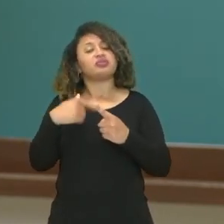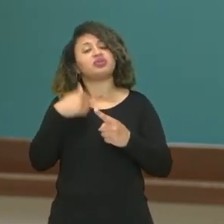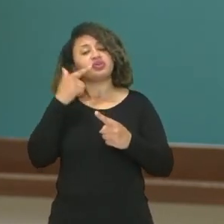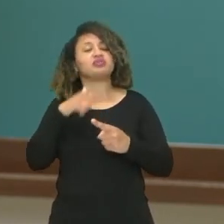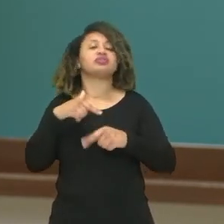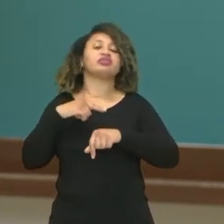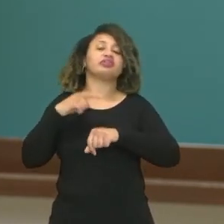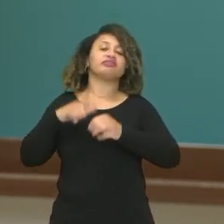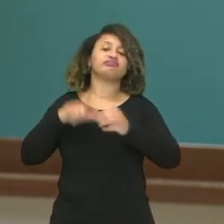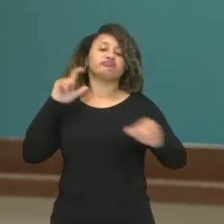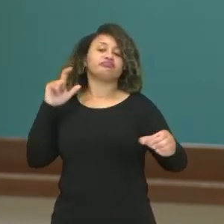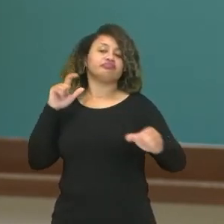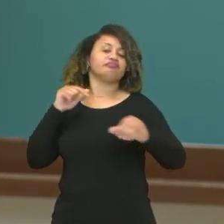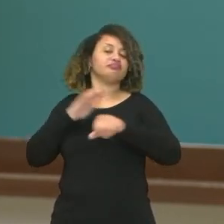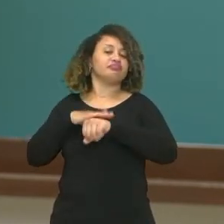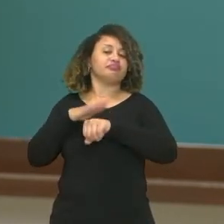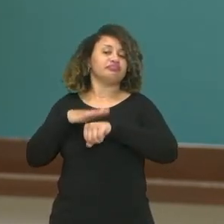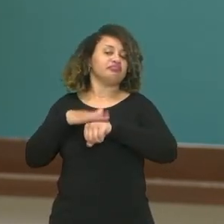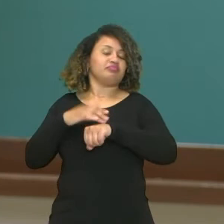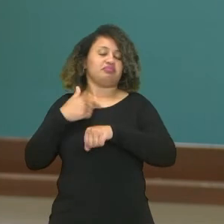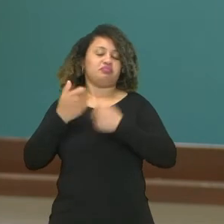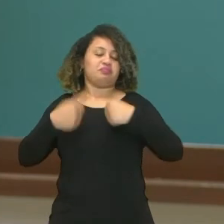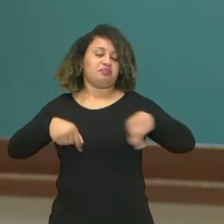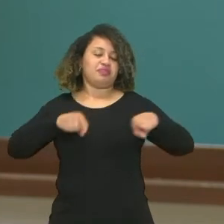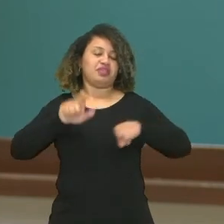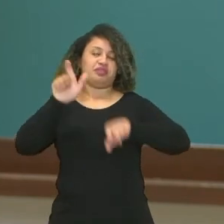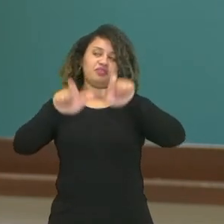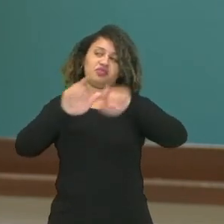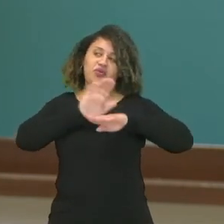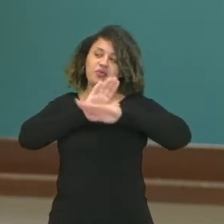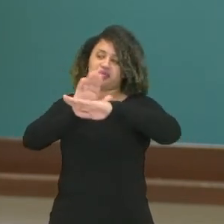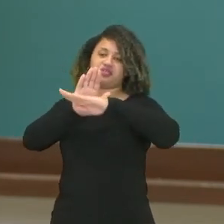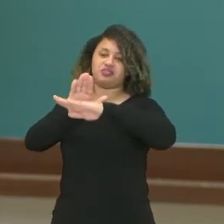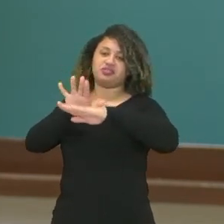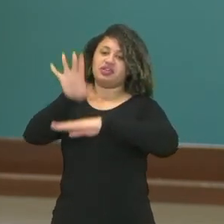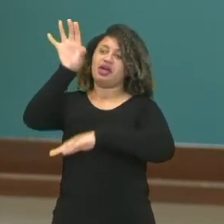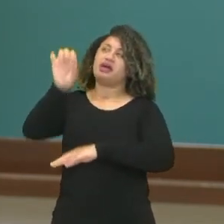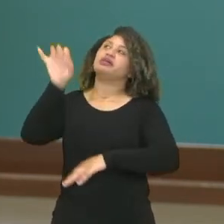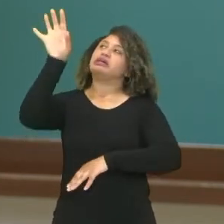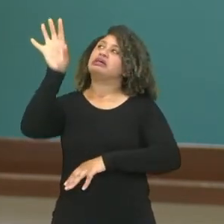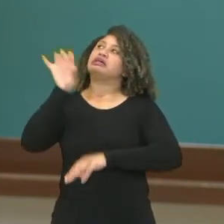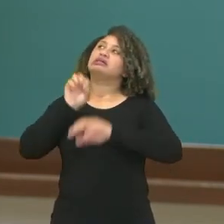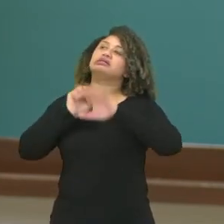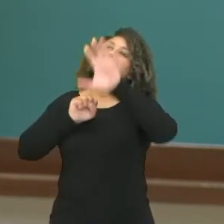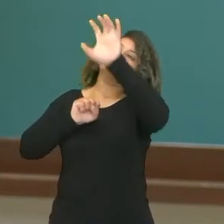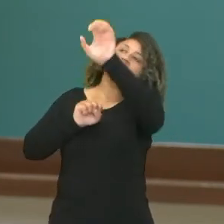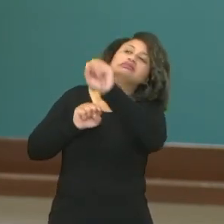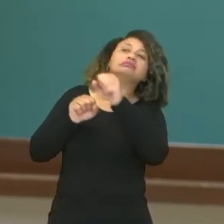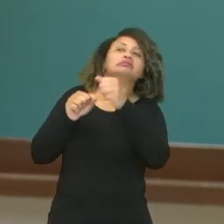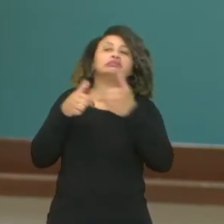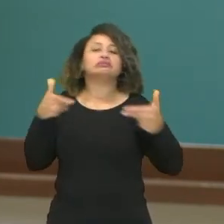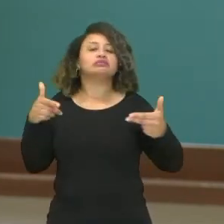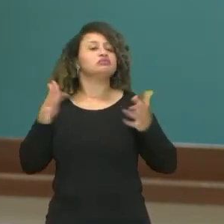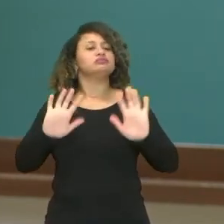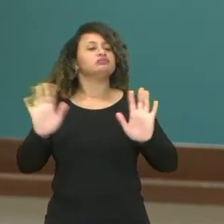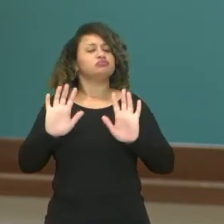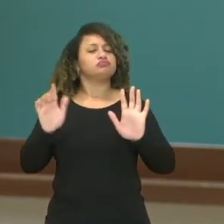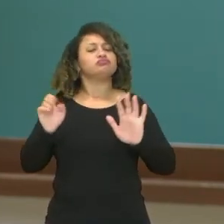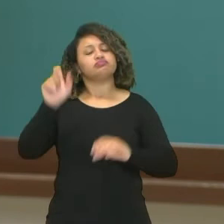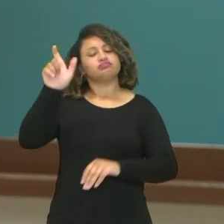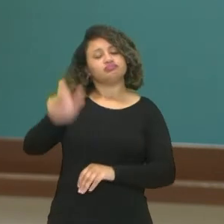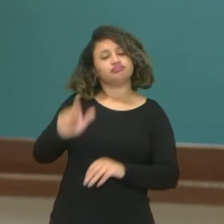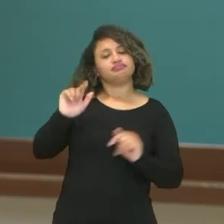certa independência, não precisar tanto de alguém para auxiliar, por exemplo, pegar um pote lá em cima do armário. Então, se essa pessoa